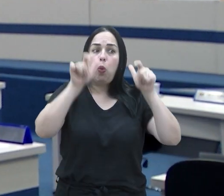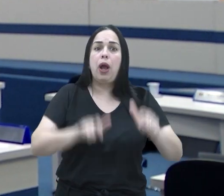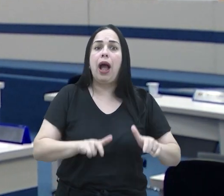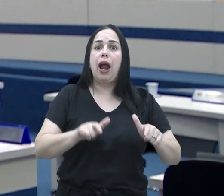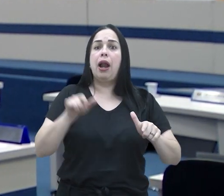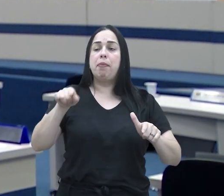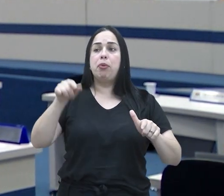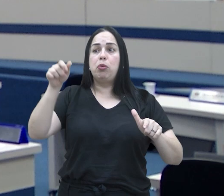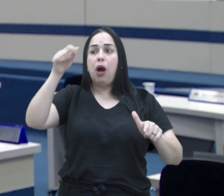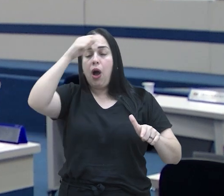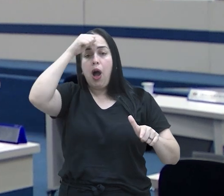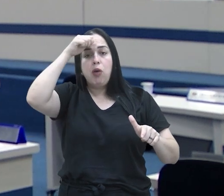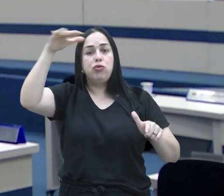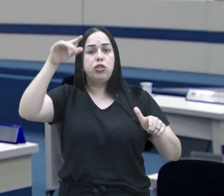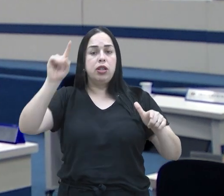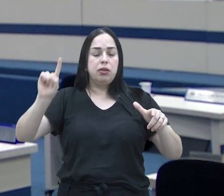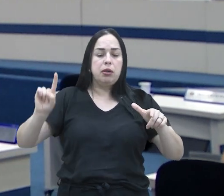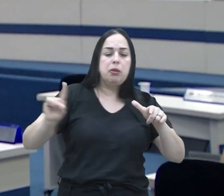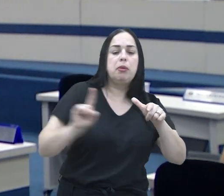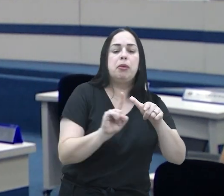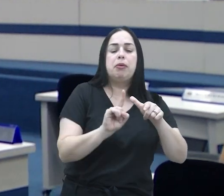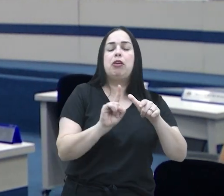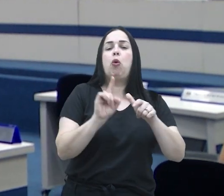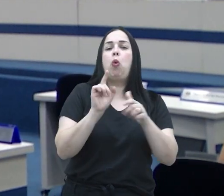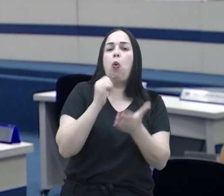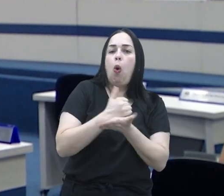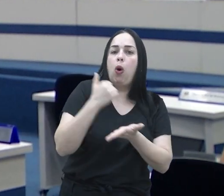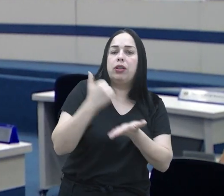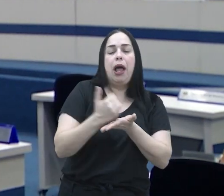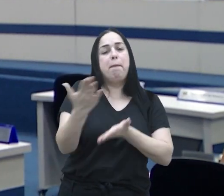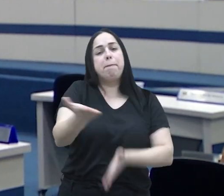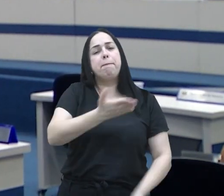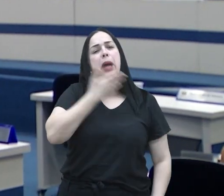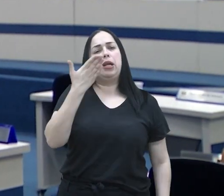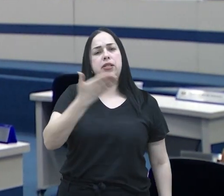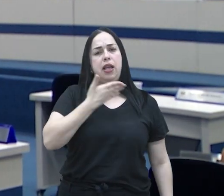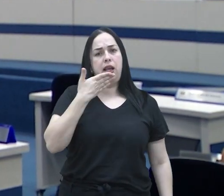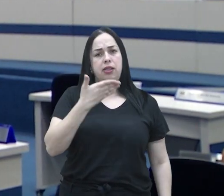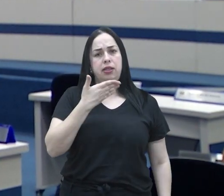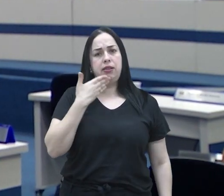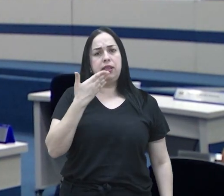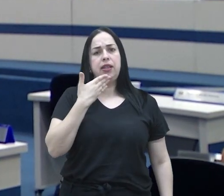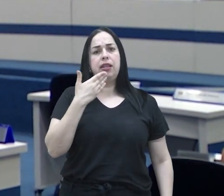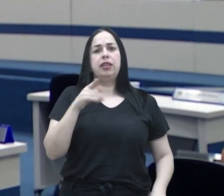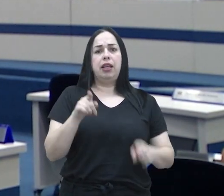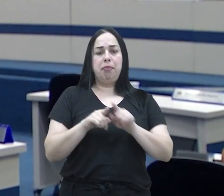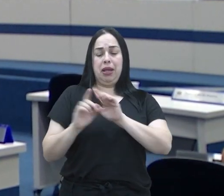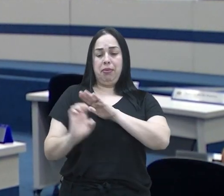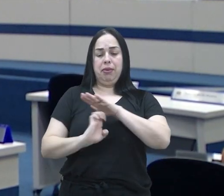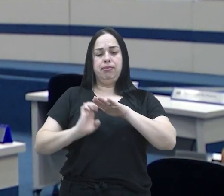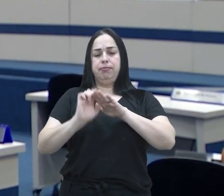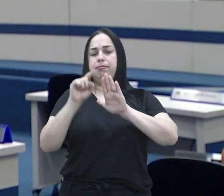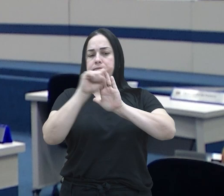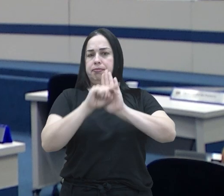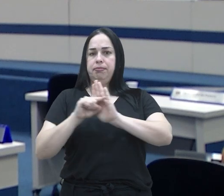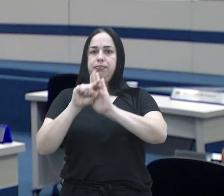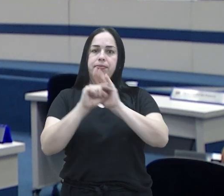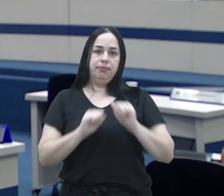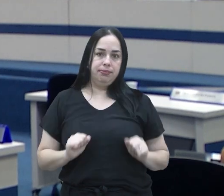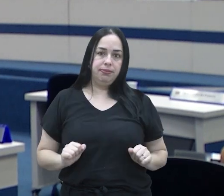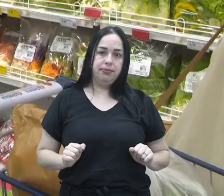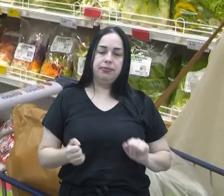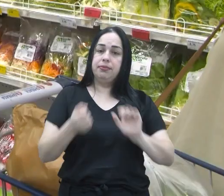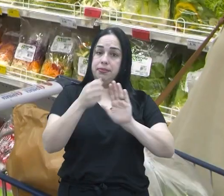os autistas, para eles serem, né, contratados, eu acho que fica mais fácil para a empresa ou que seja para eles